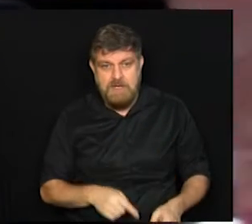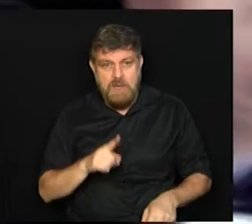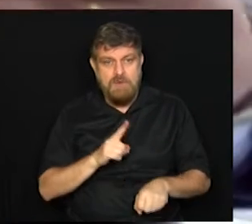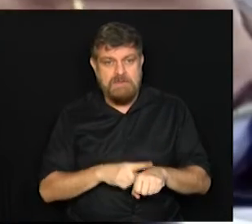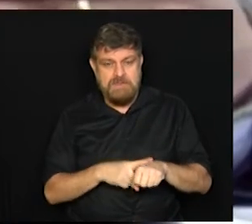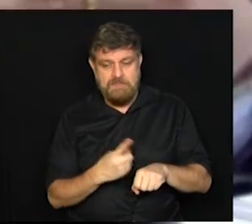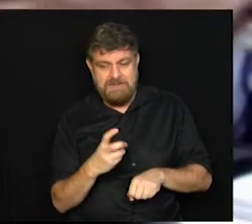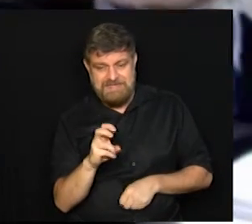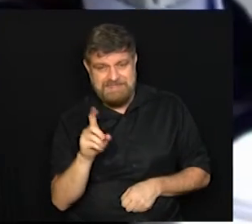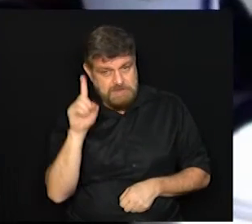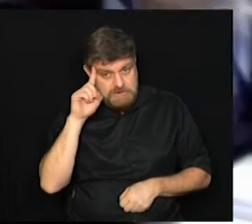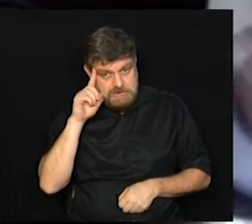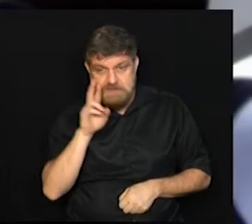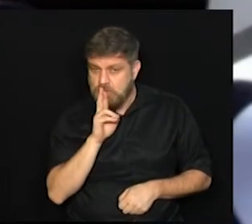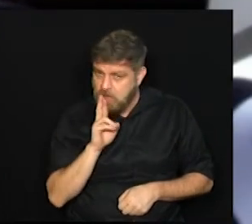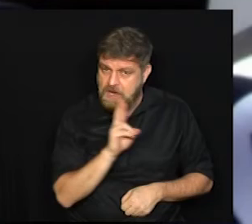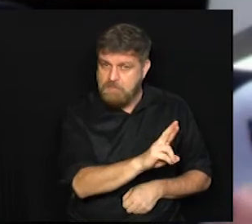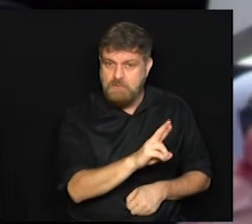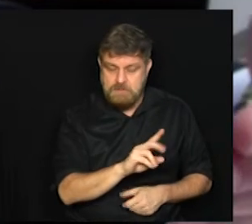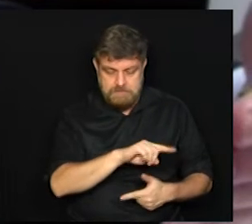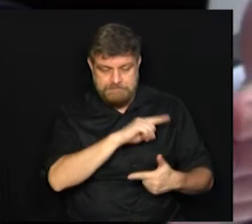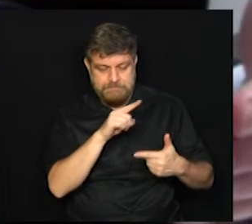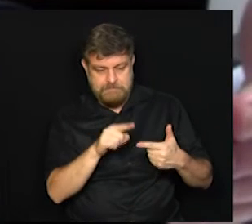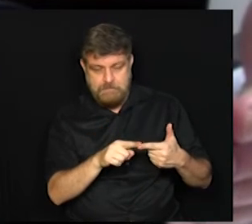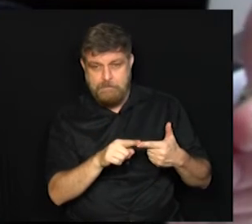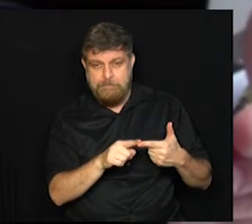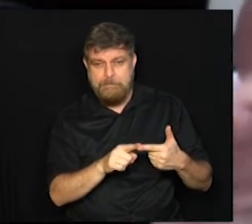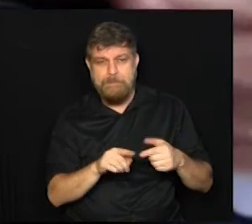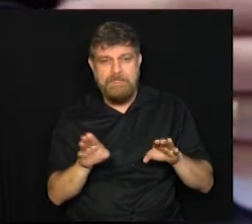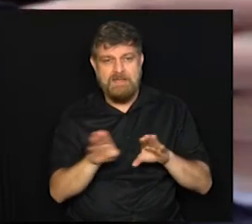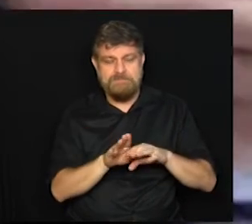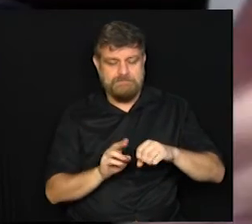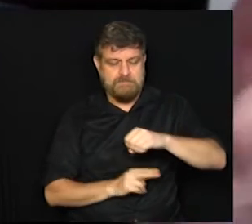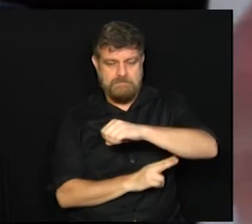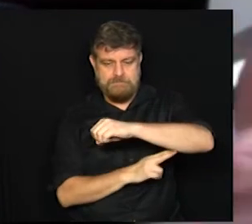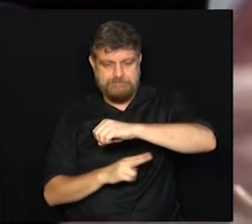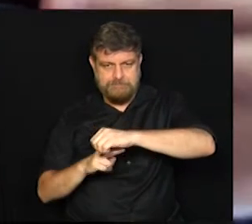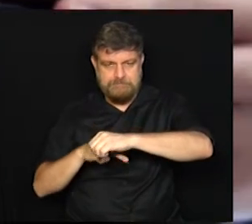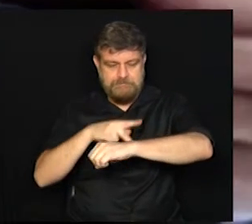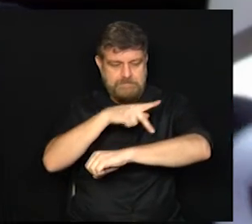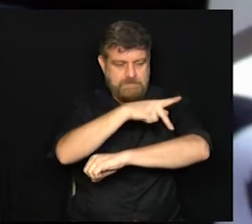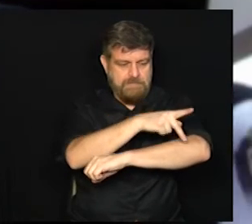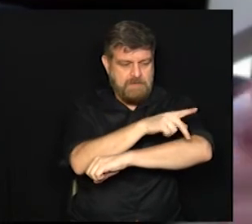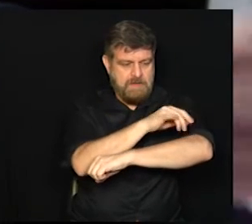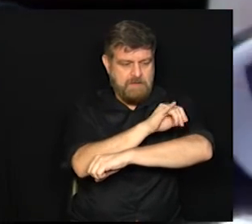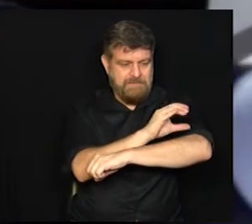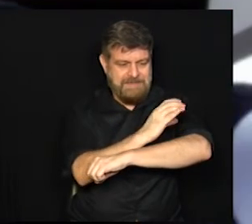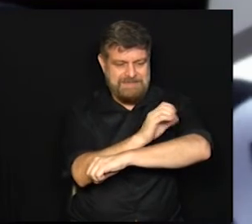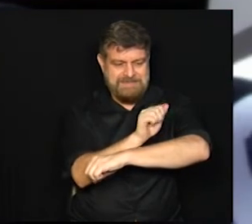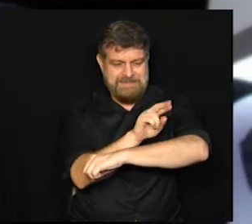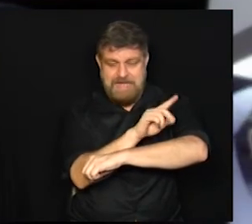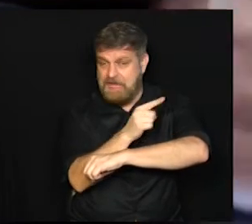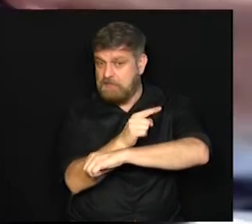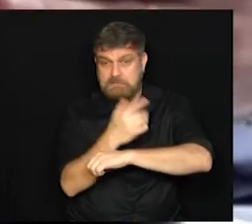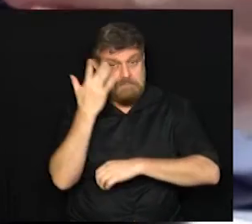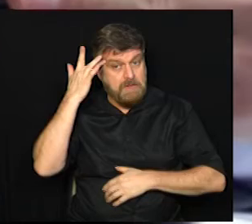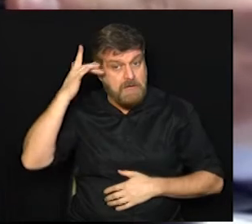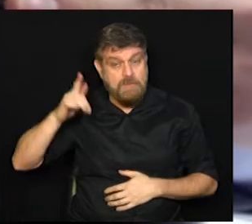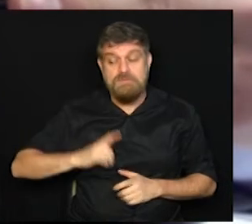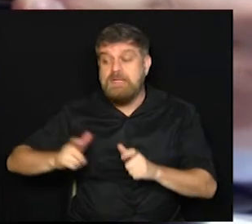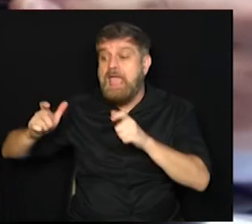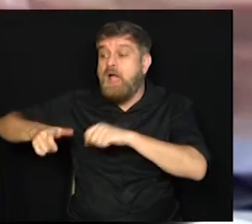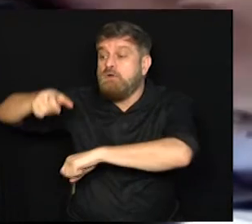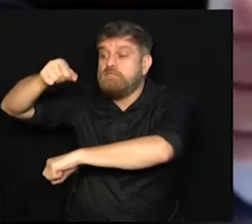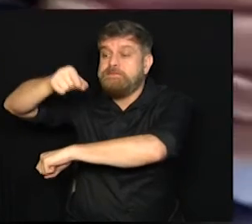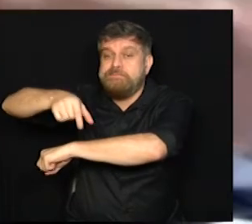requerimento, tenha certeza disso. A outra questão sobre o pissarrão, sinceramente, eu não sei se houve a compensação,